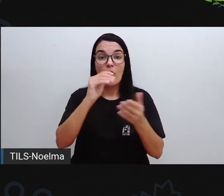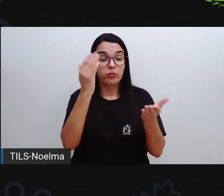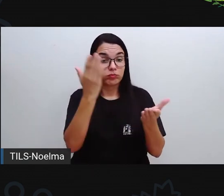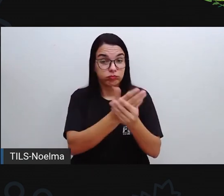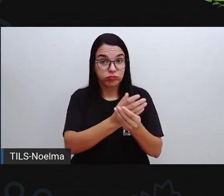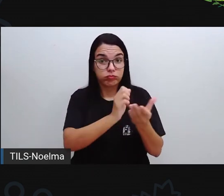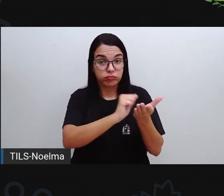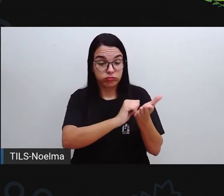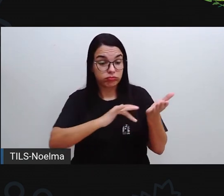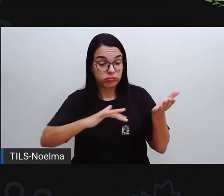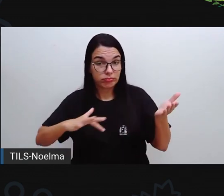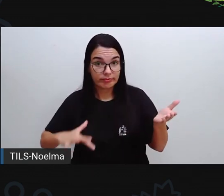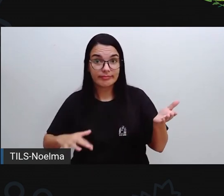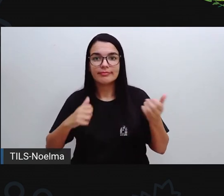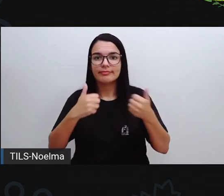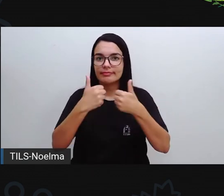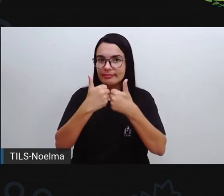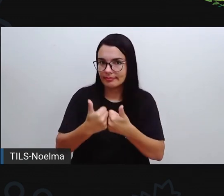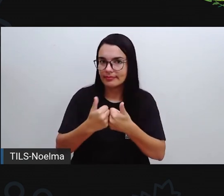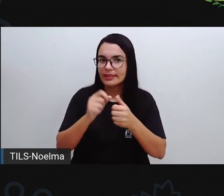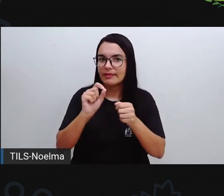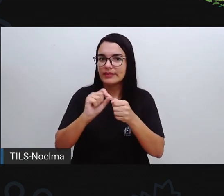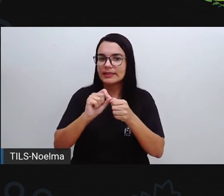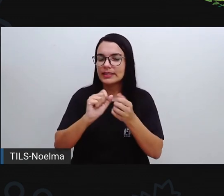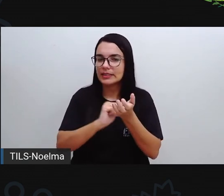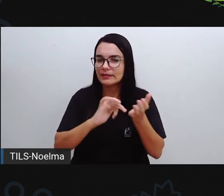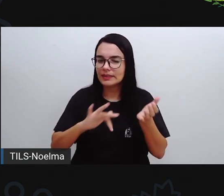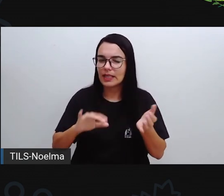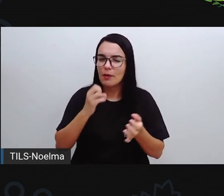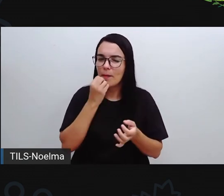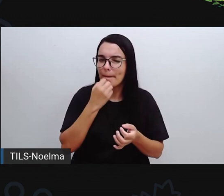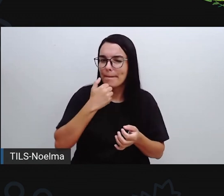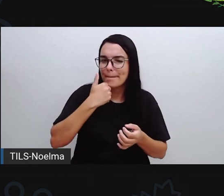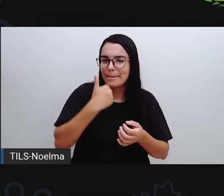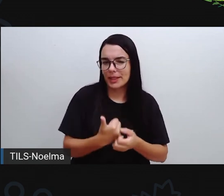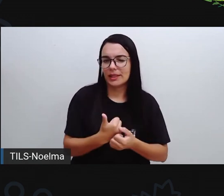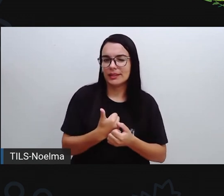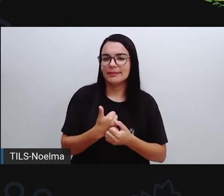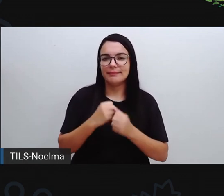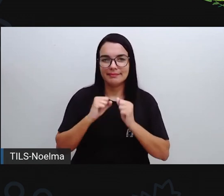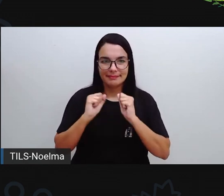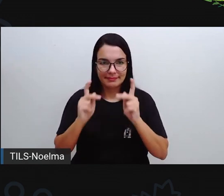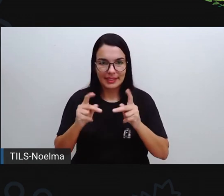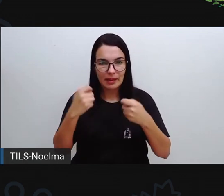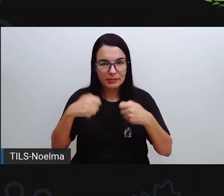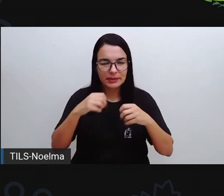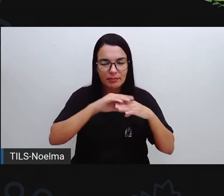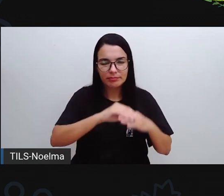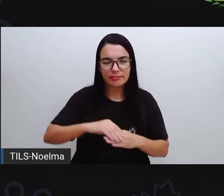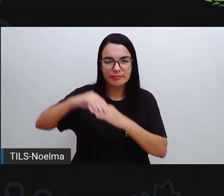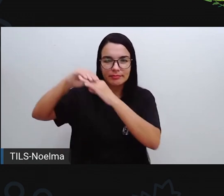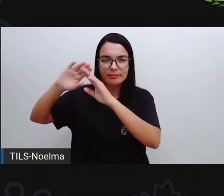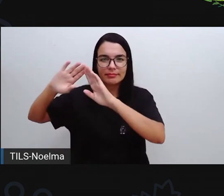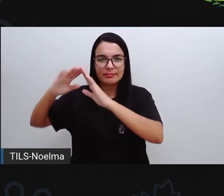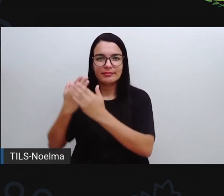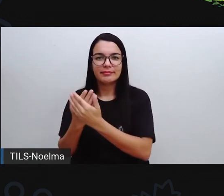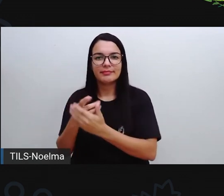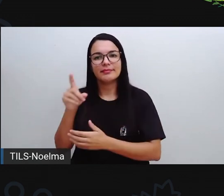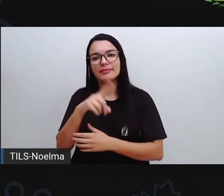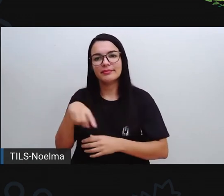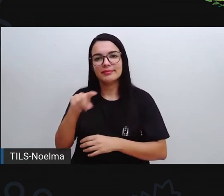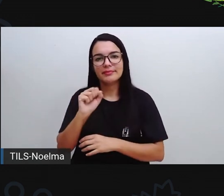seu percurso pedagógico, realize essa atividade com muito cuidado, com muito capricho, que deverão ser devolvidos às escolas de